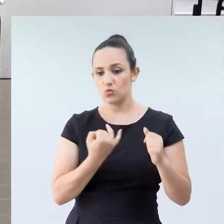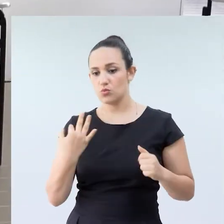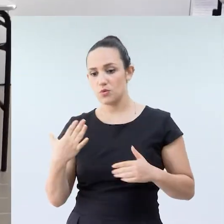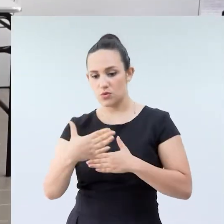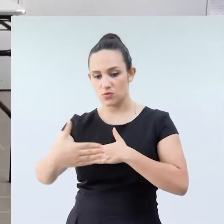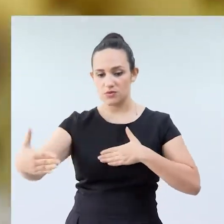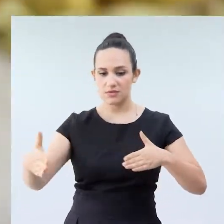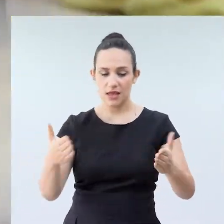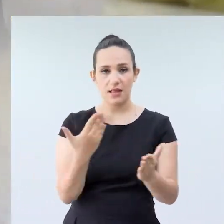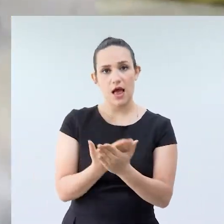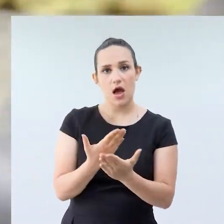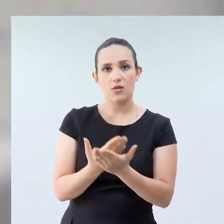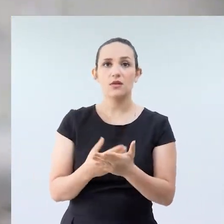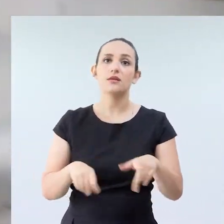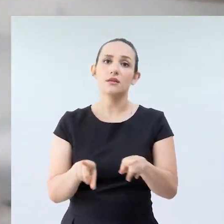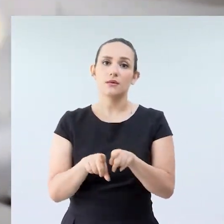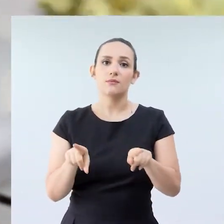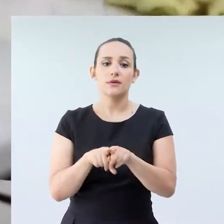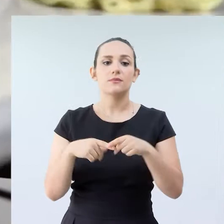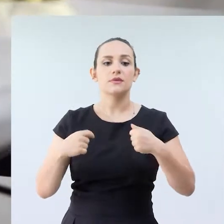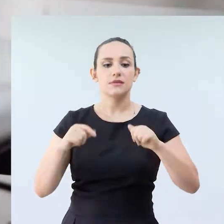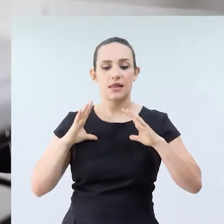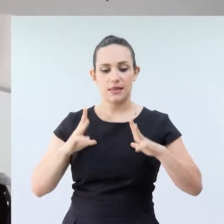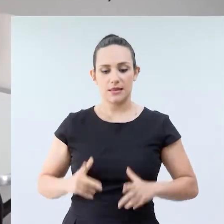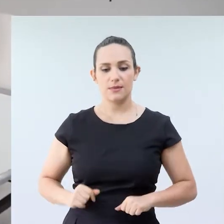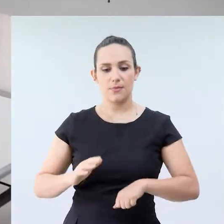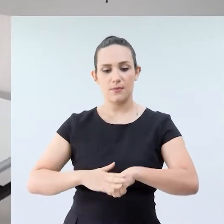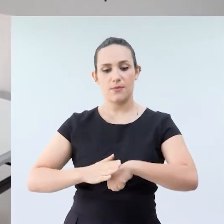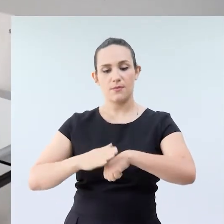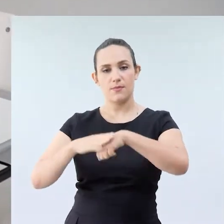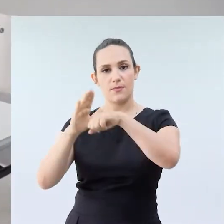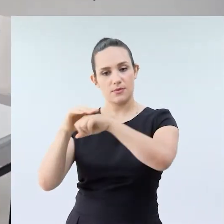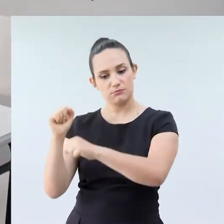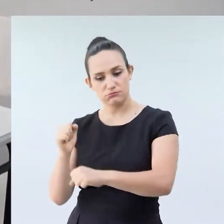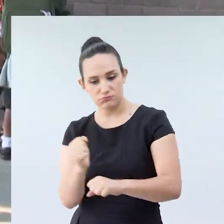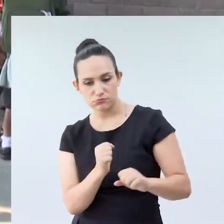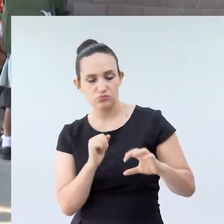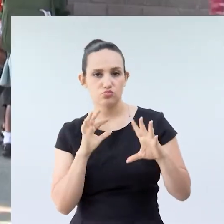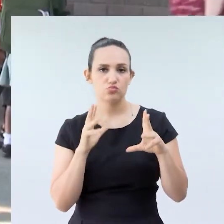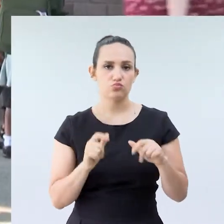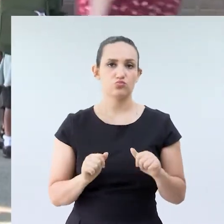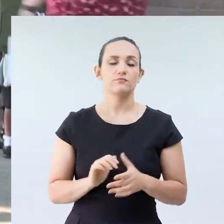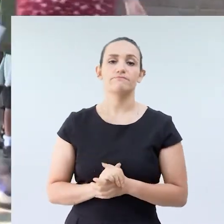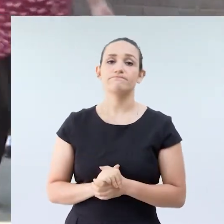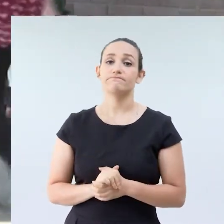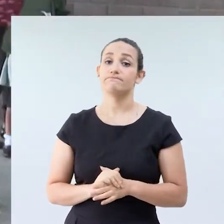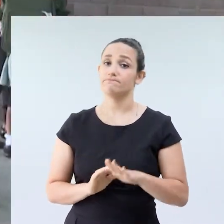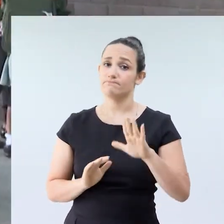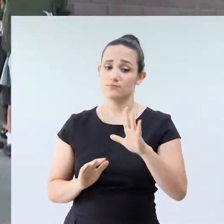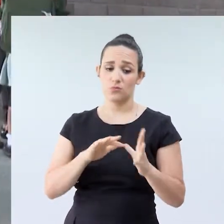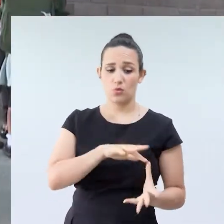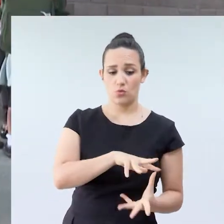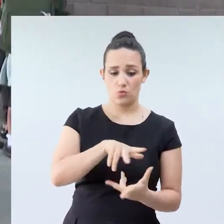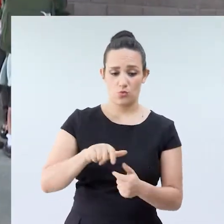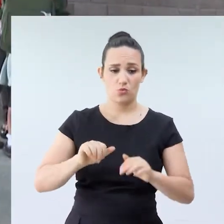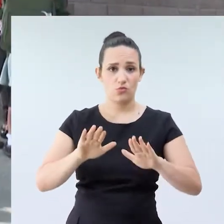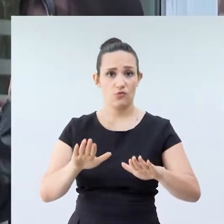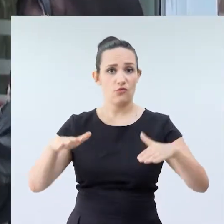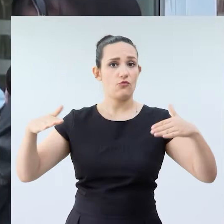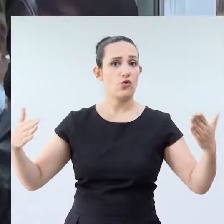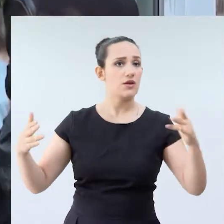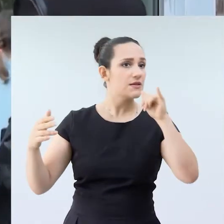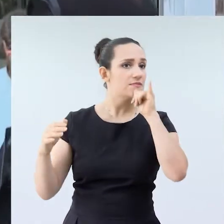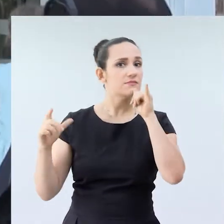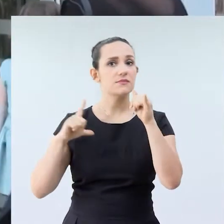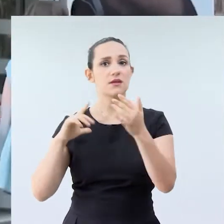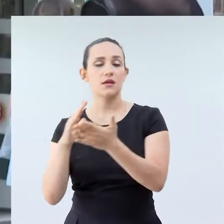a necessidade maior de limpeza e asseio das instalações. Mundo afora, em países onde o